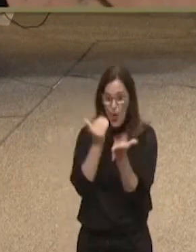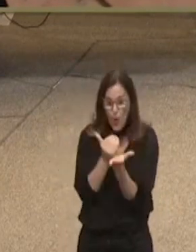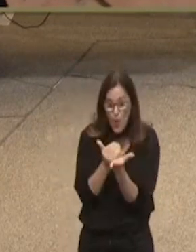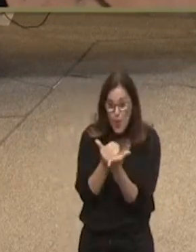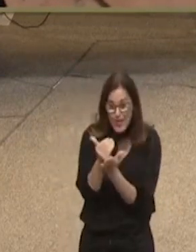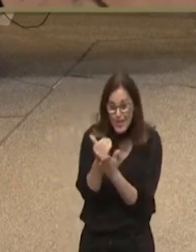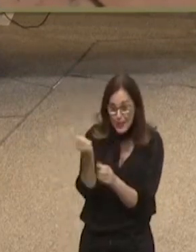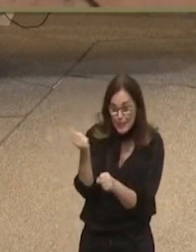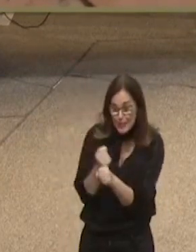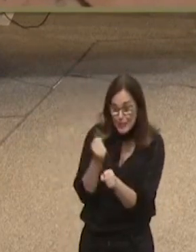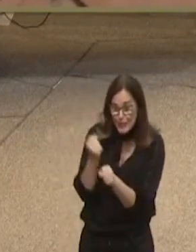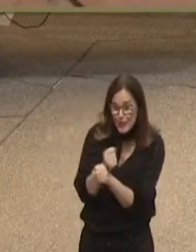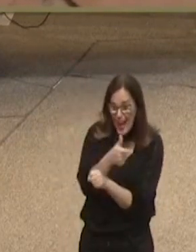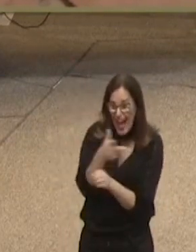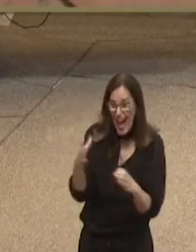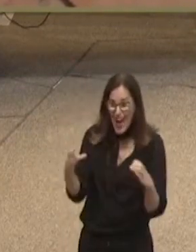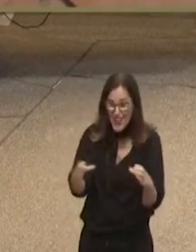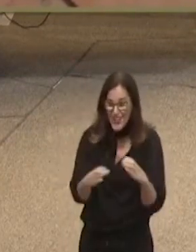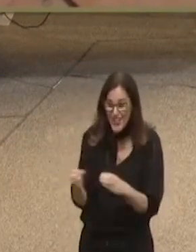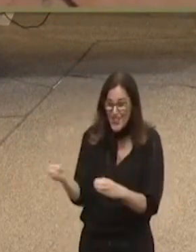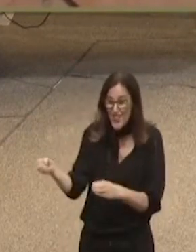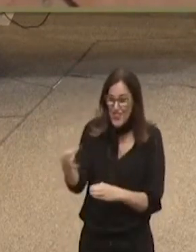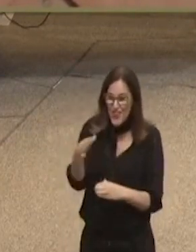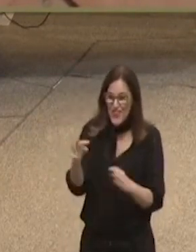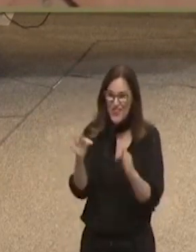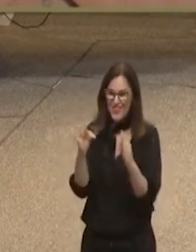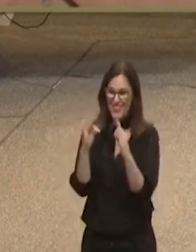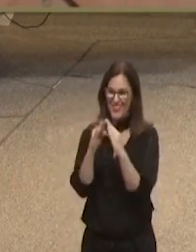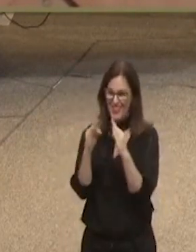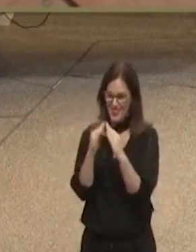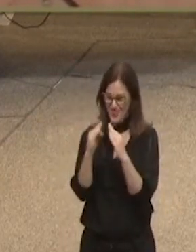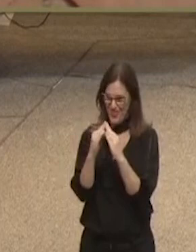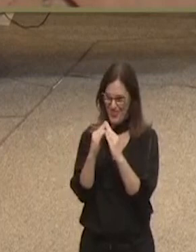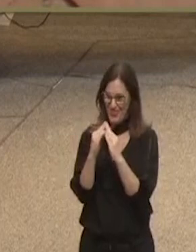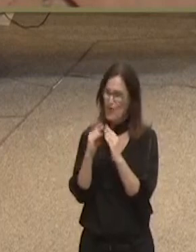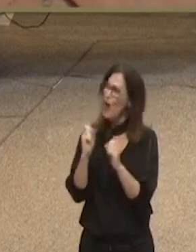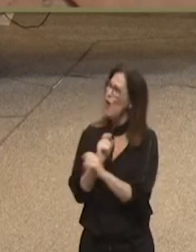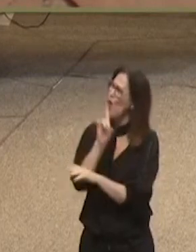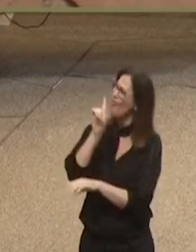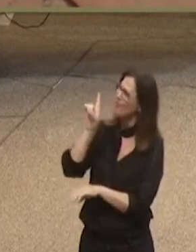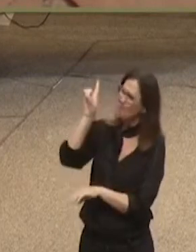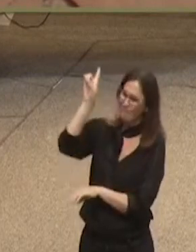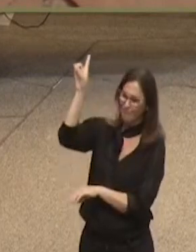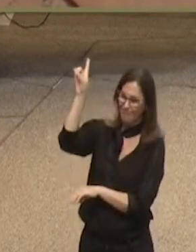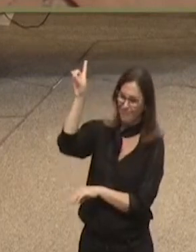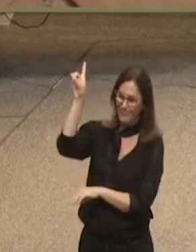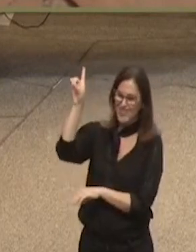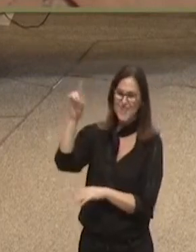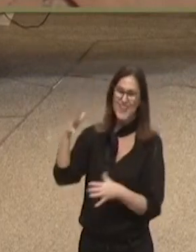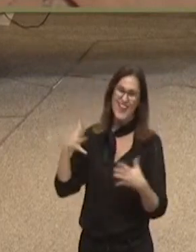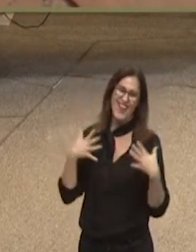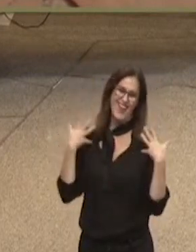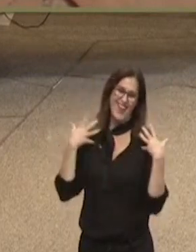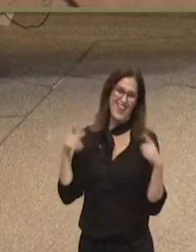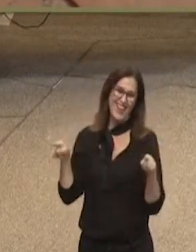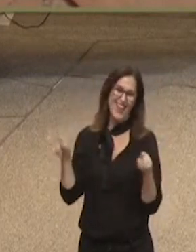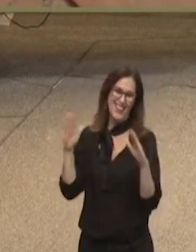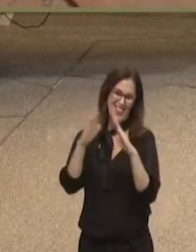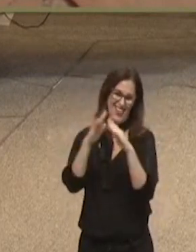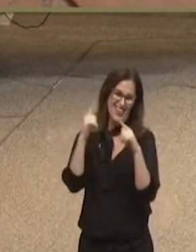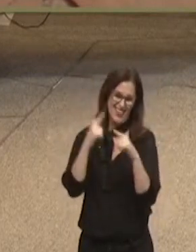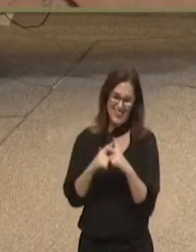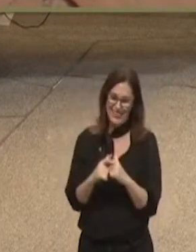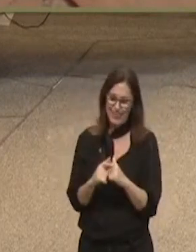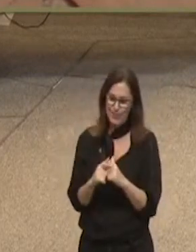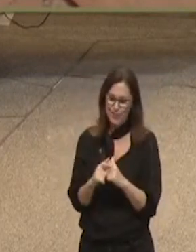das obras em Cavalcante do novo templo, queridos, que sairá ali para a glória de Deus e para a alegria da igreja. De